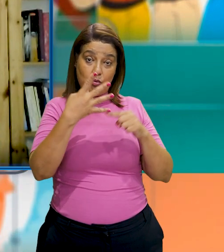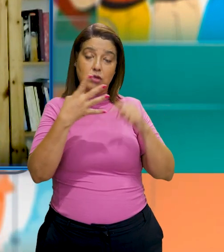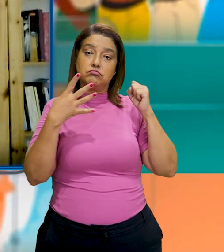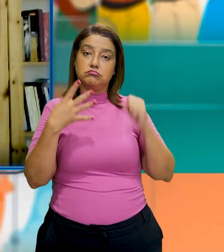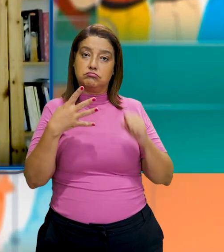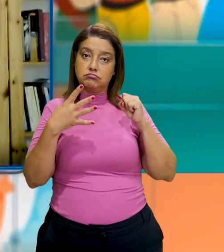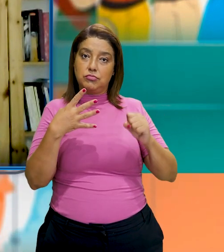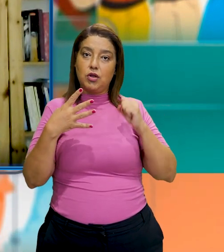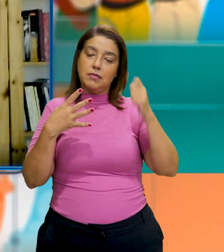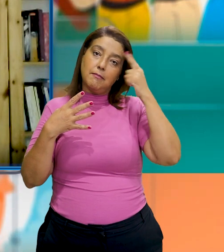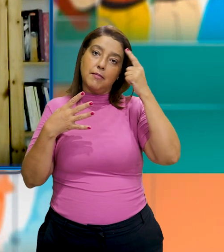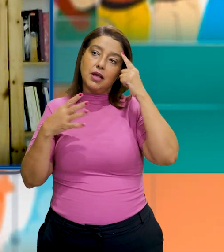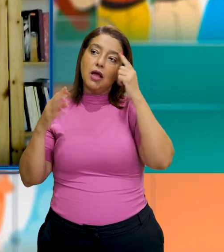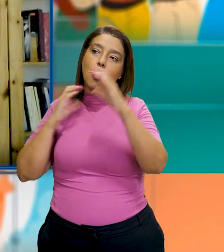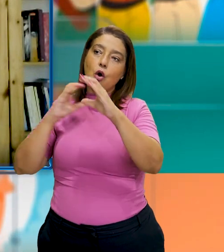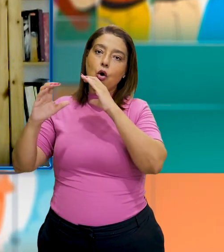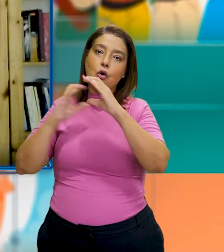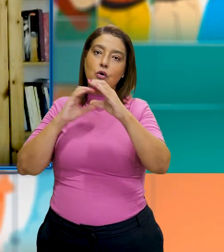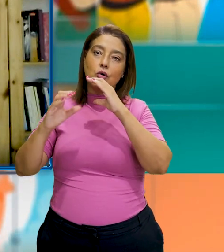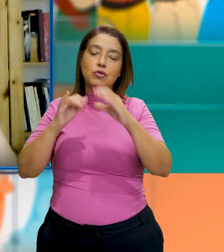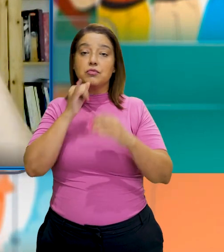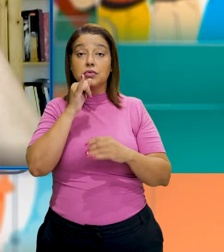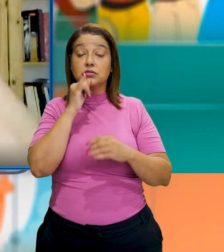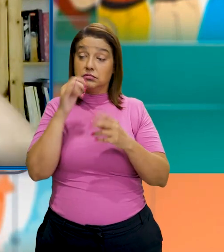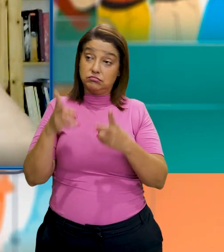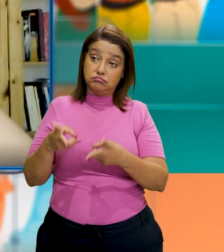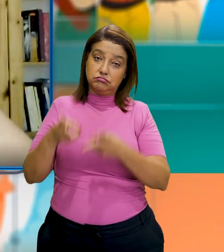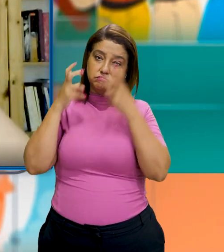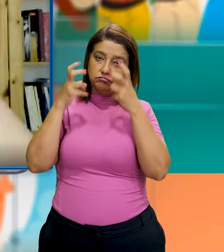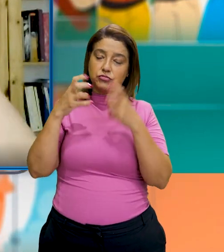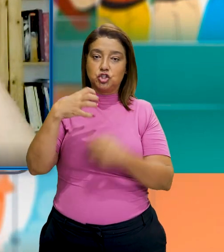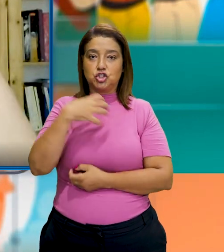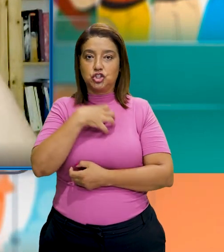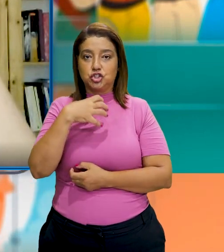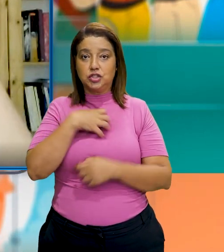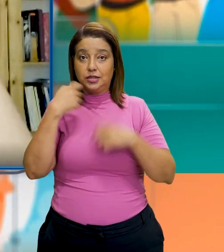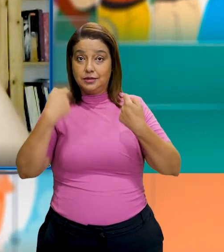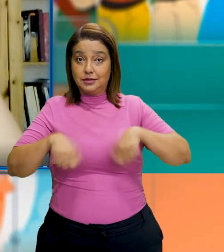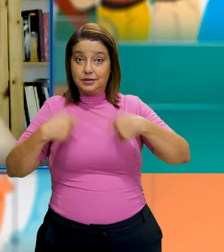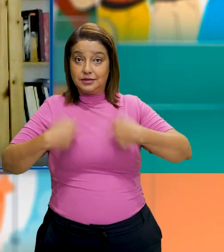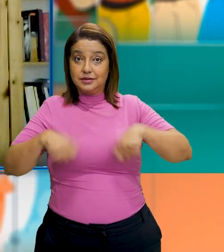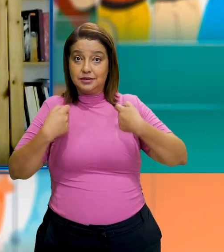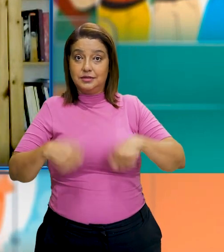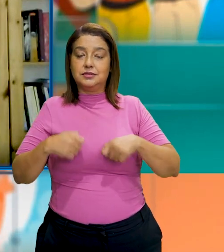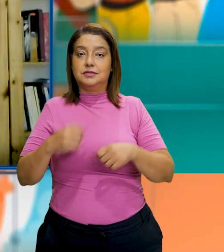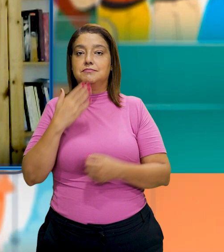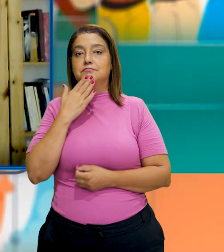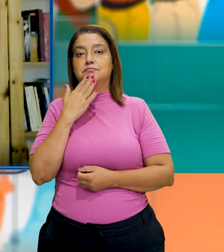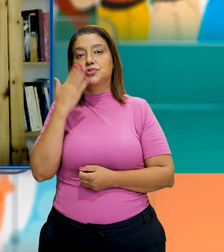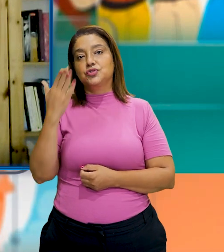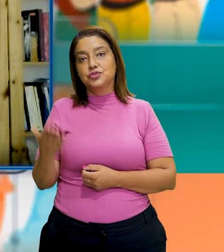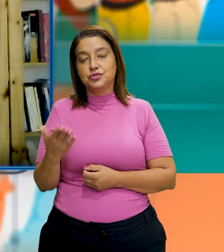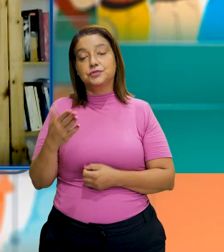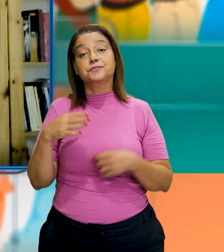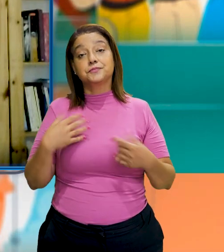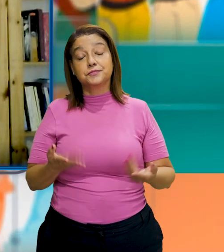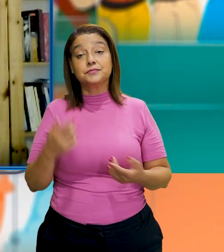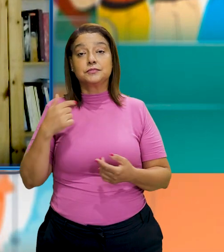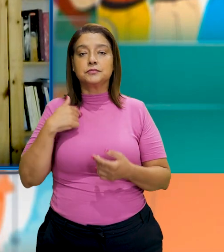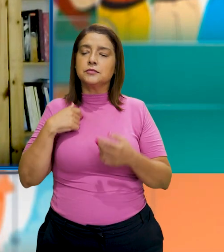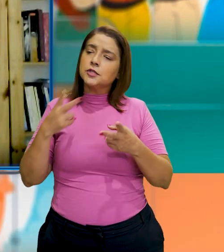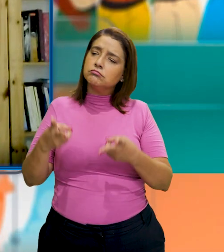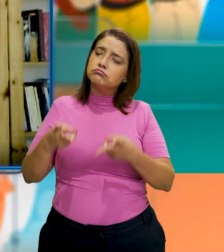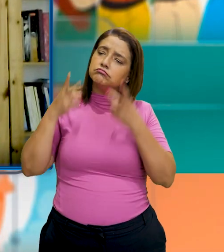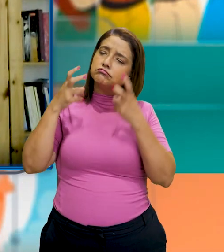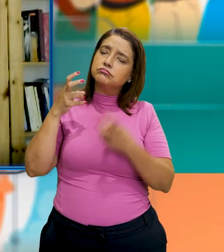que a gente pode pensar a nossa comunicação, que é a observação, sentimento, necessidade e pedido. A